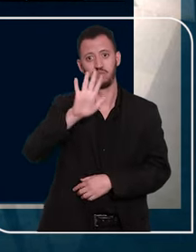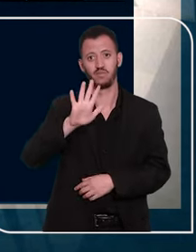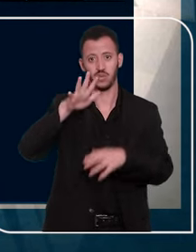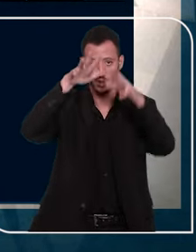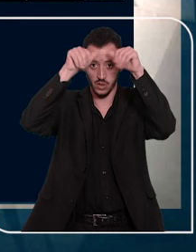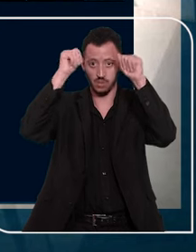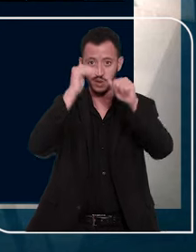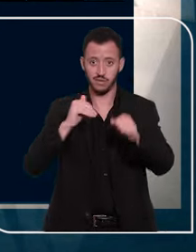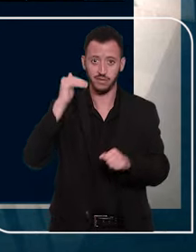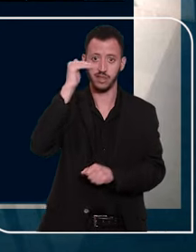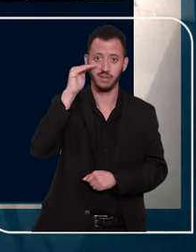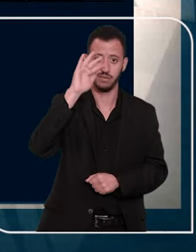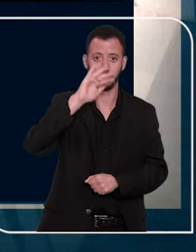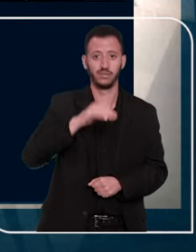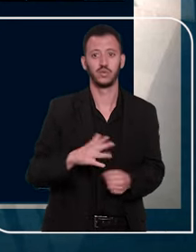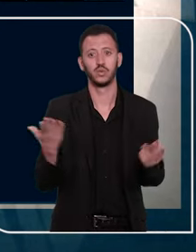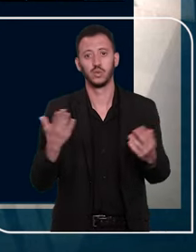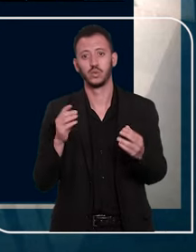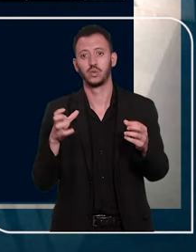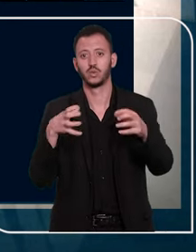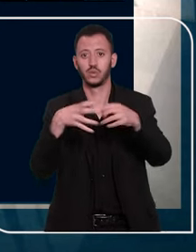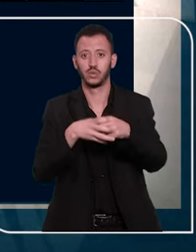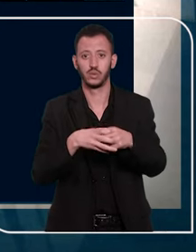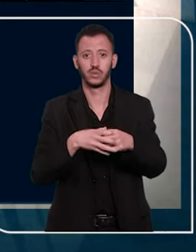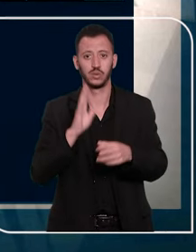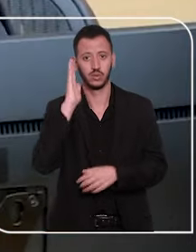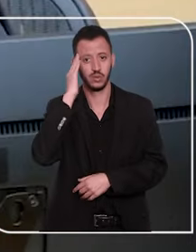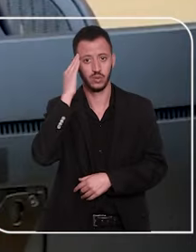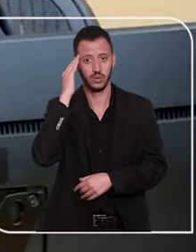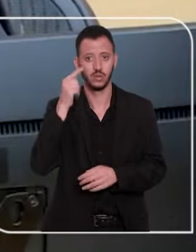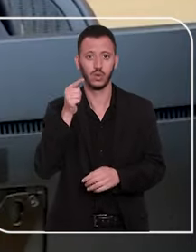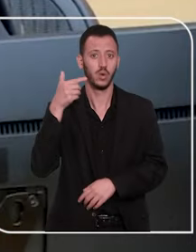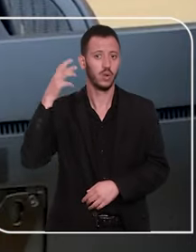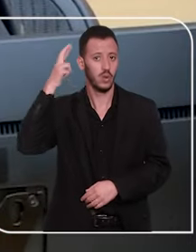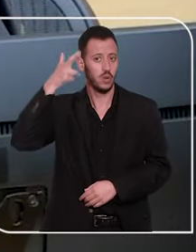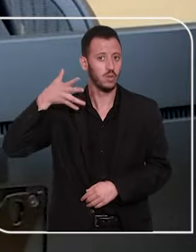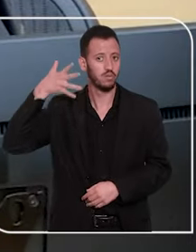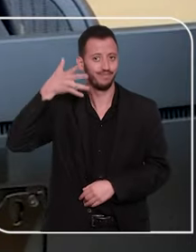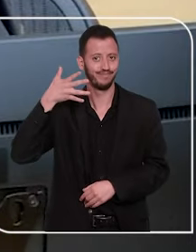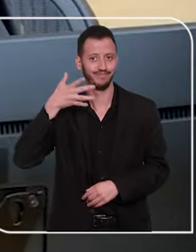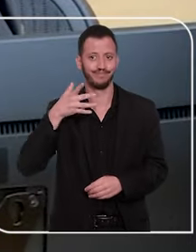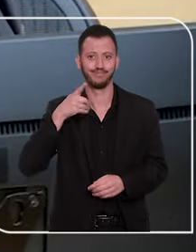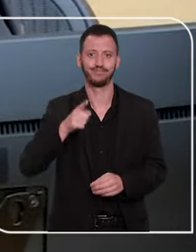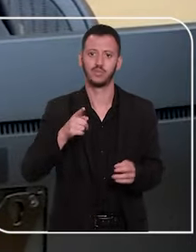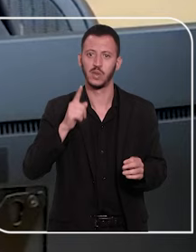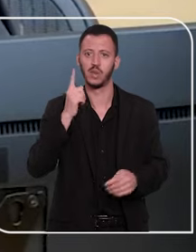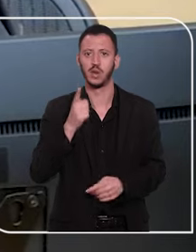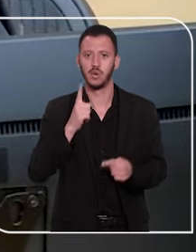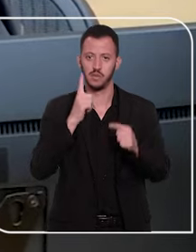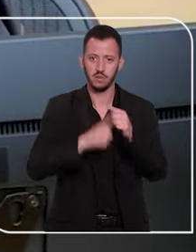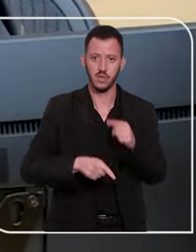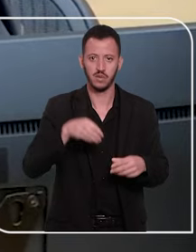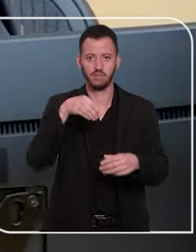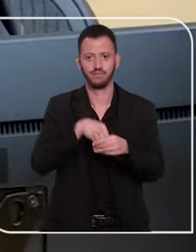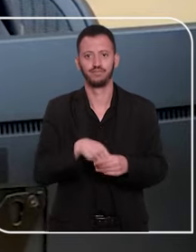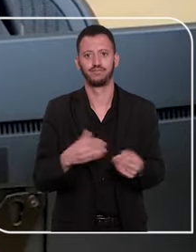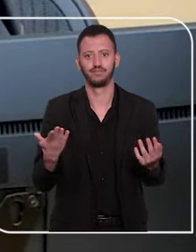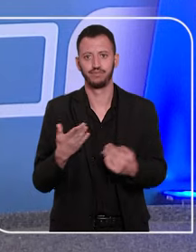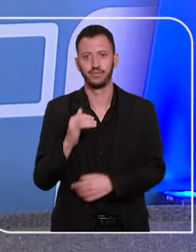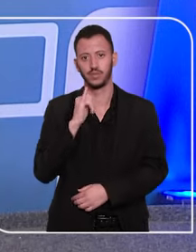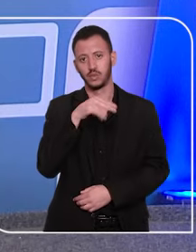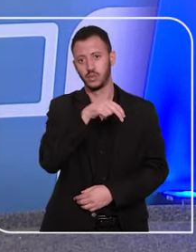Federal em tema de repercussão geral a segunda turma seguiu entendimento do relator e negou o provimento ao recurso